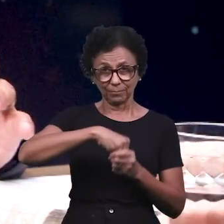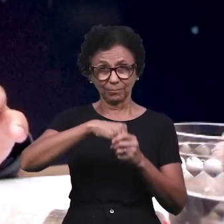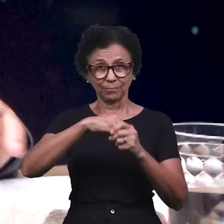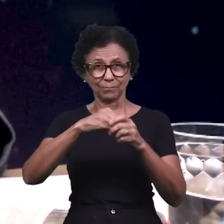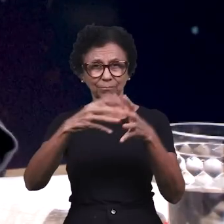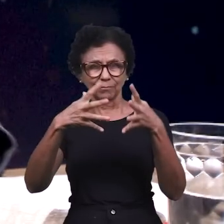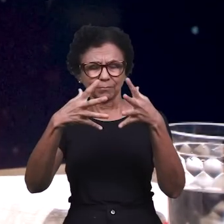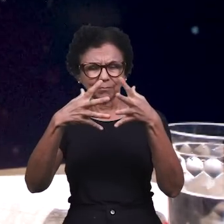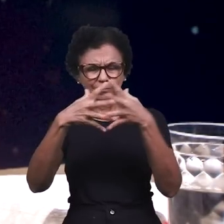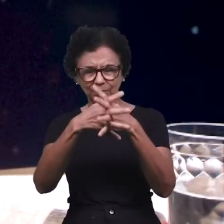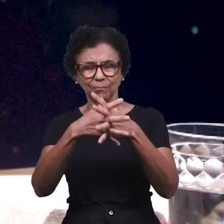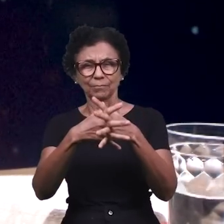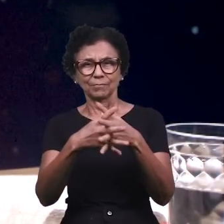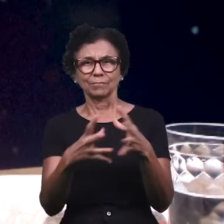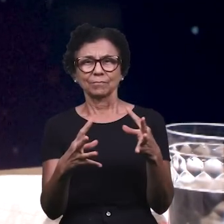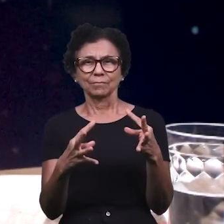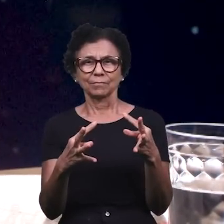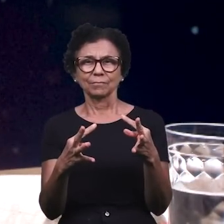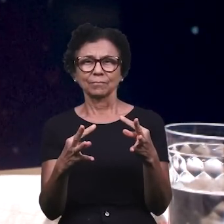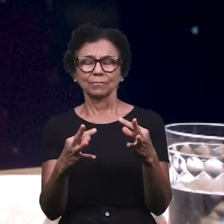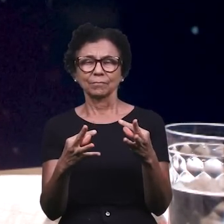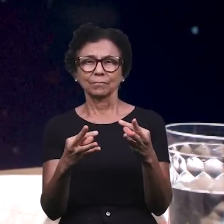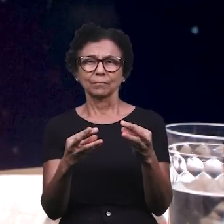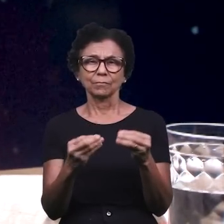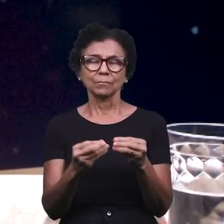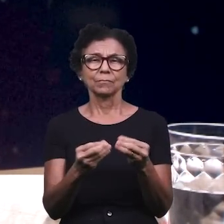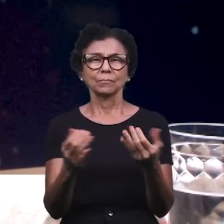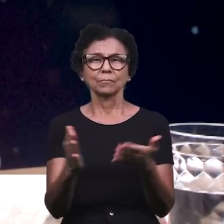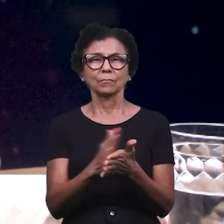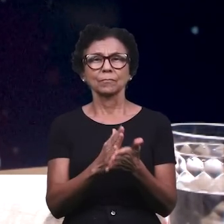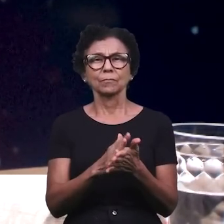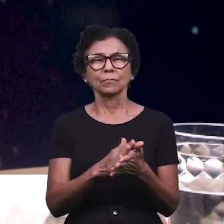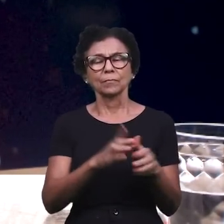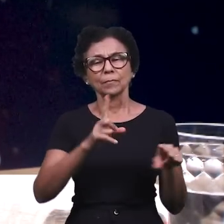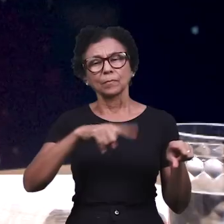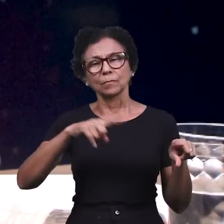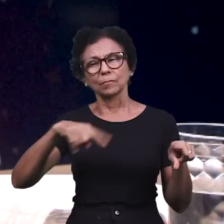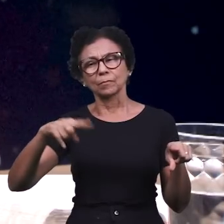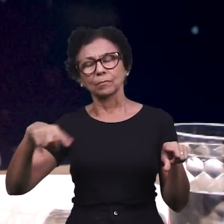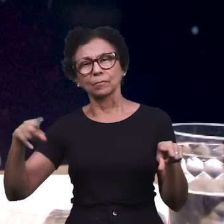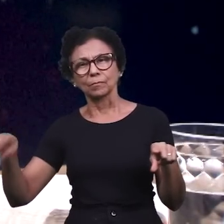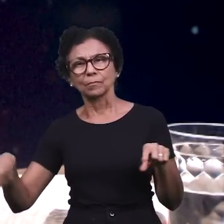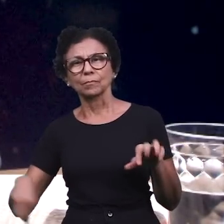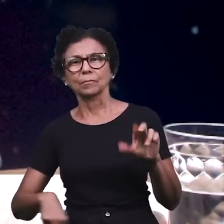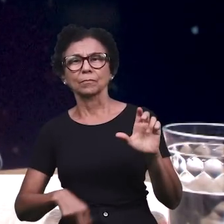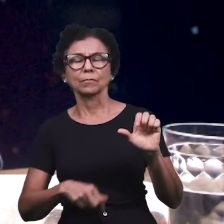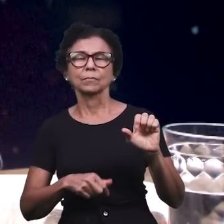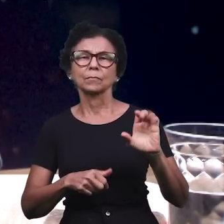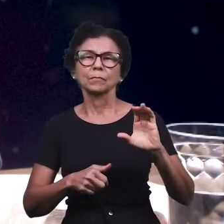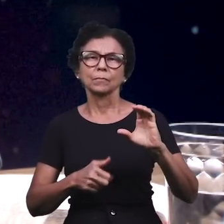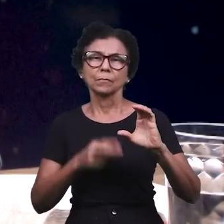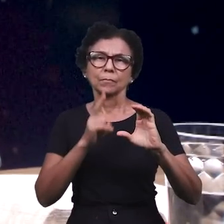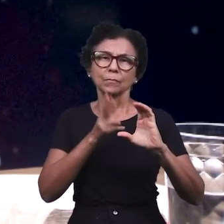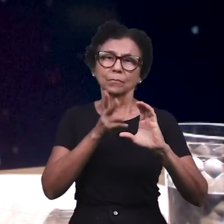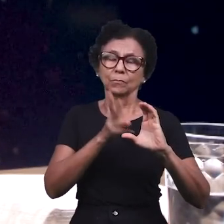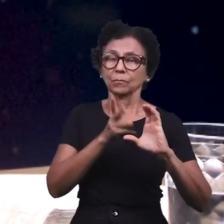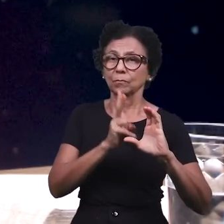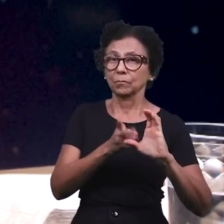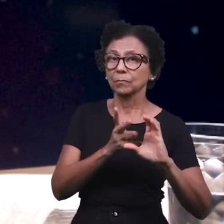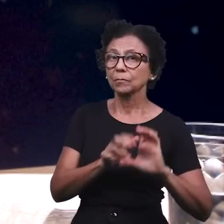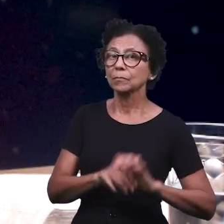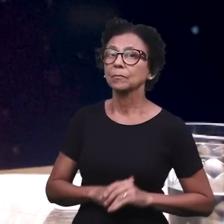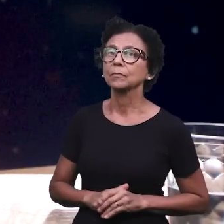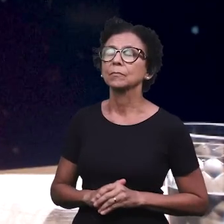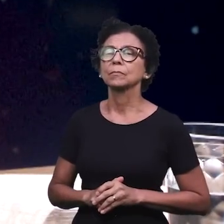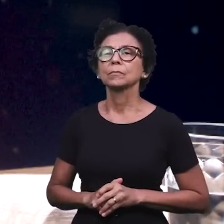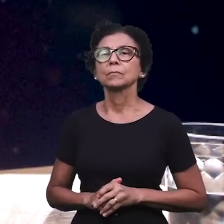complexidade toda, nós vamos ver algumas variáveis que são as constantes universais e que elas são